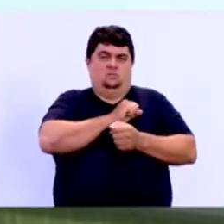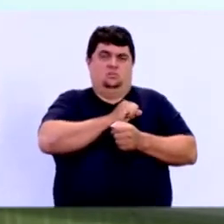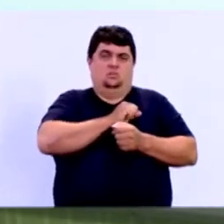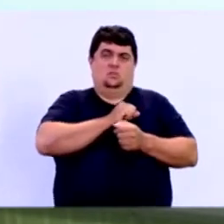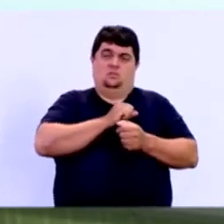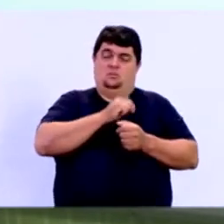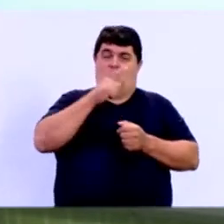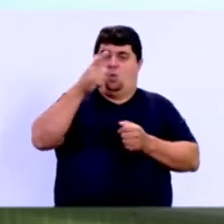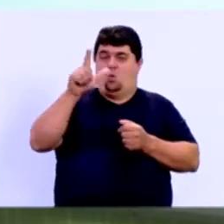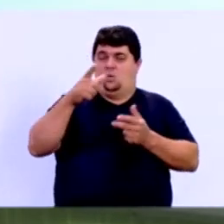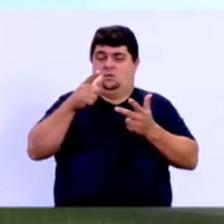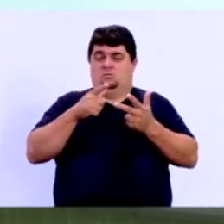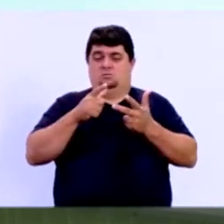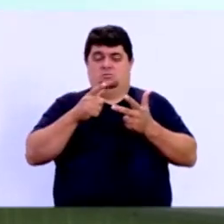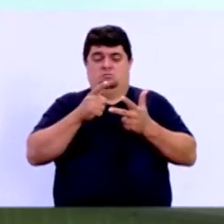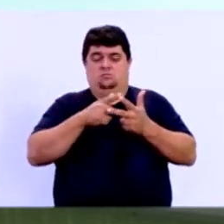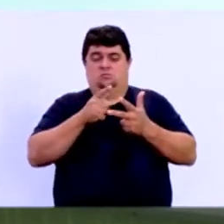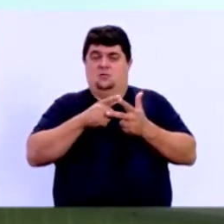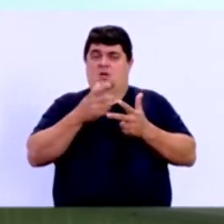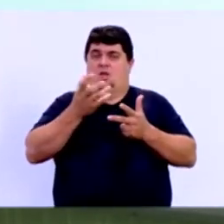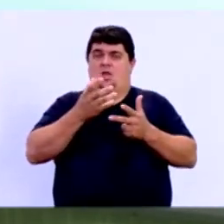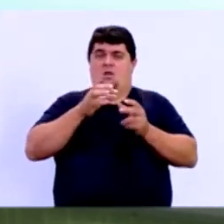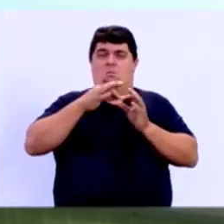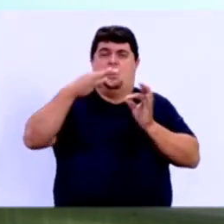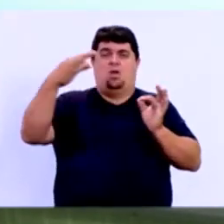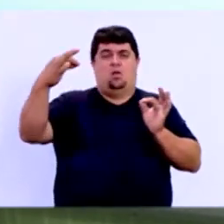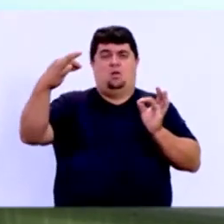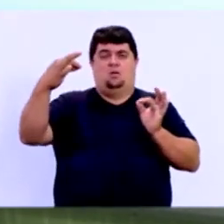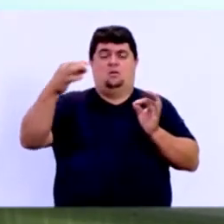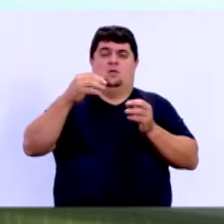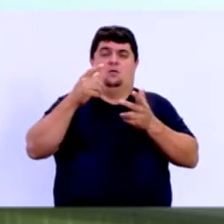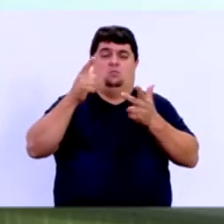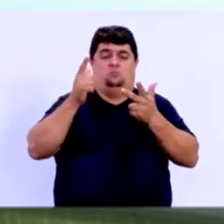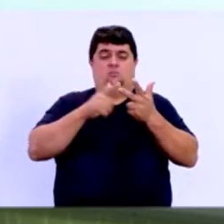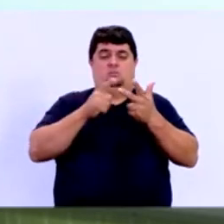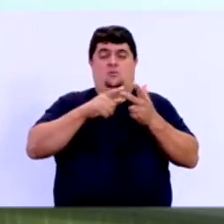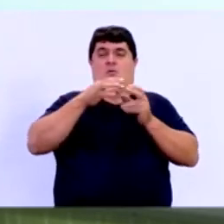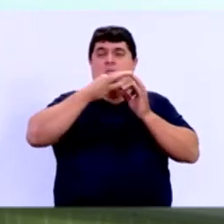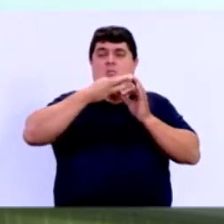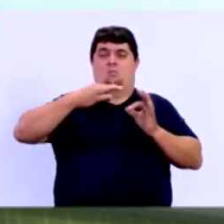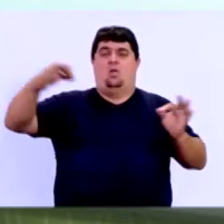temos organizações que preferem fazer a médio ou a longo prazo, né? É